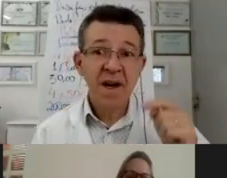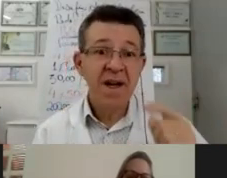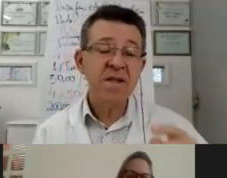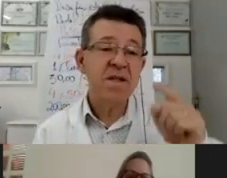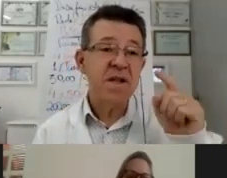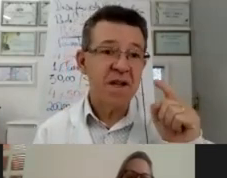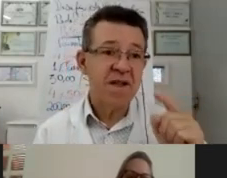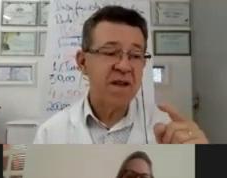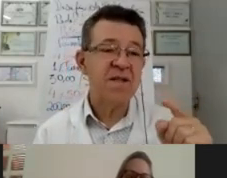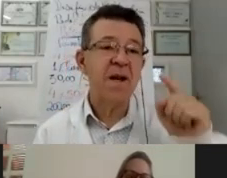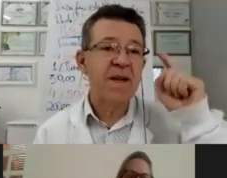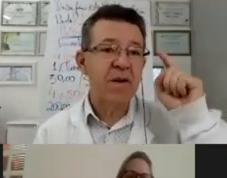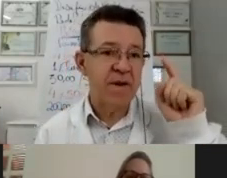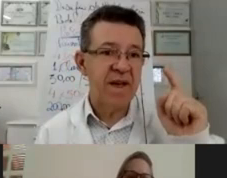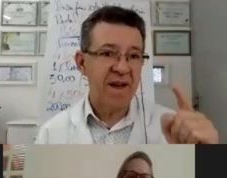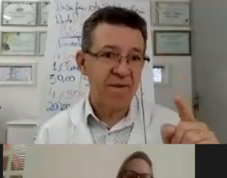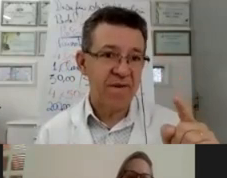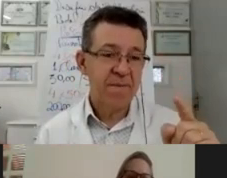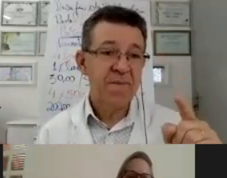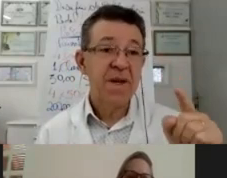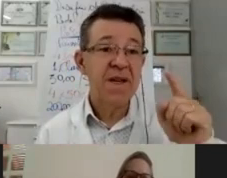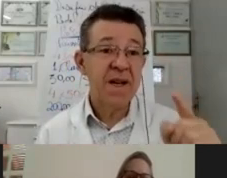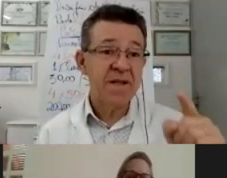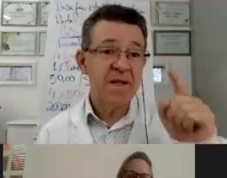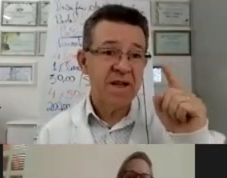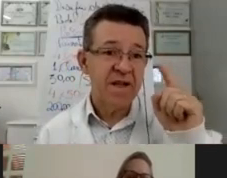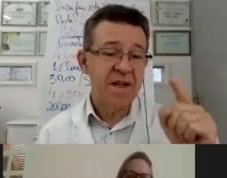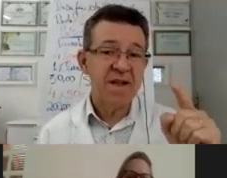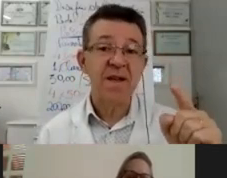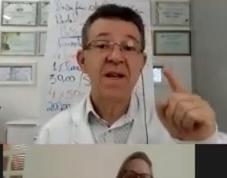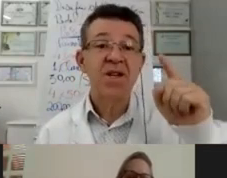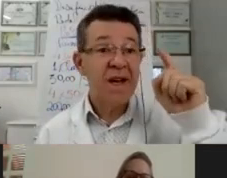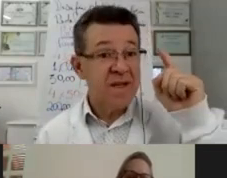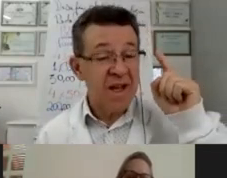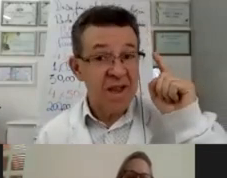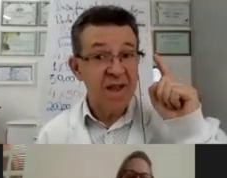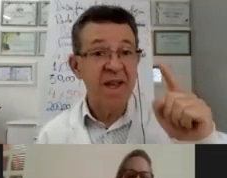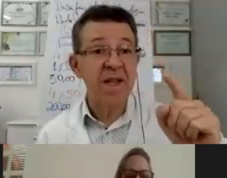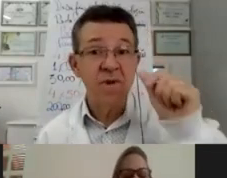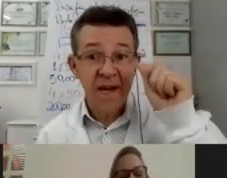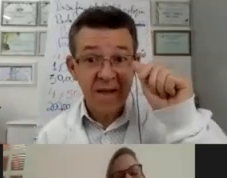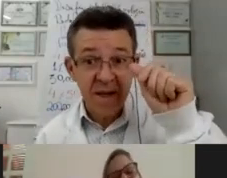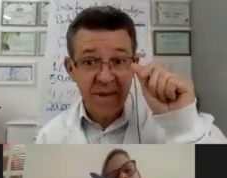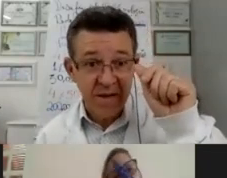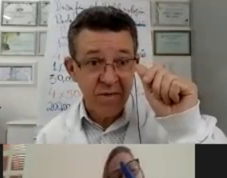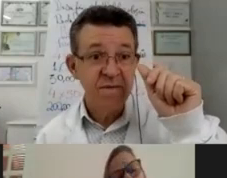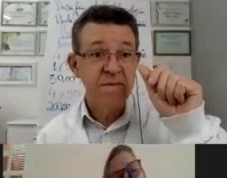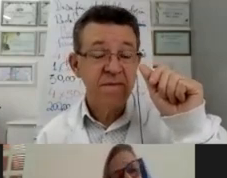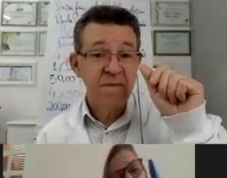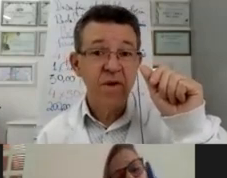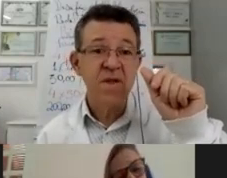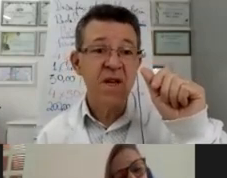curso, antes de 30 dias termina o MDF. E antes de 30 dias já está atendendo,